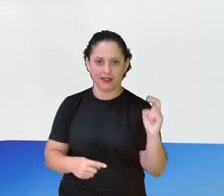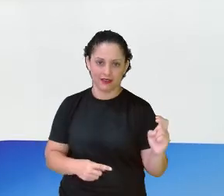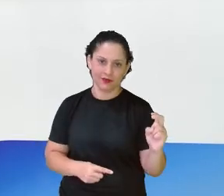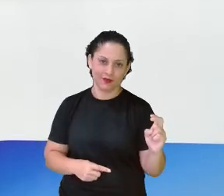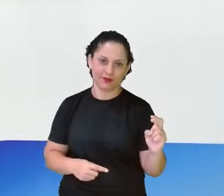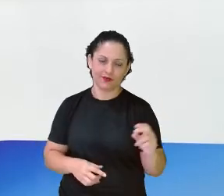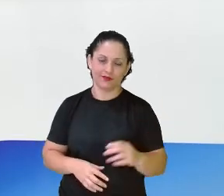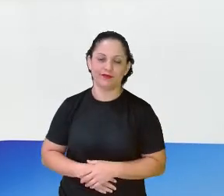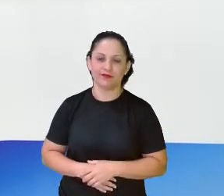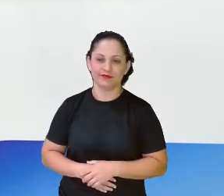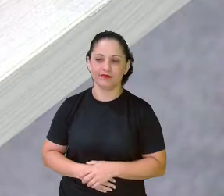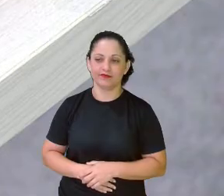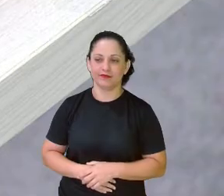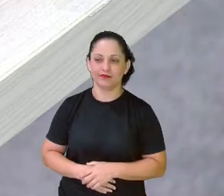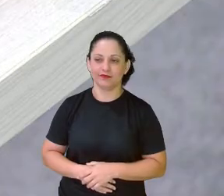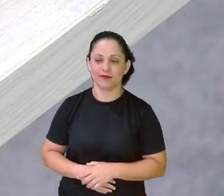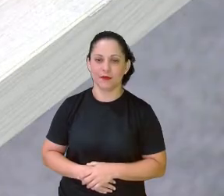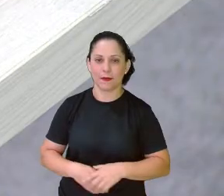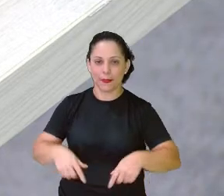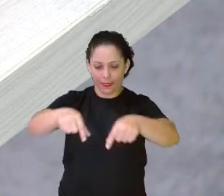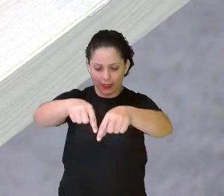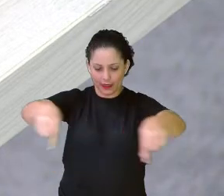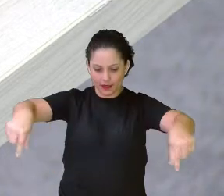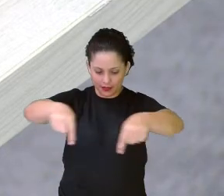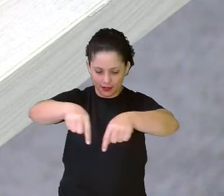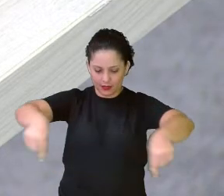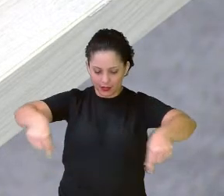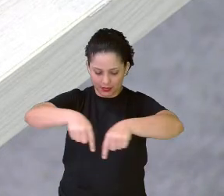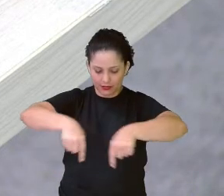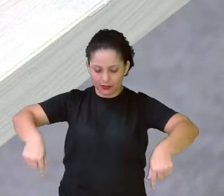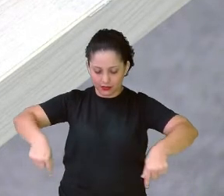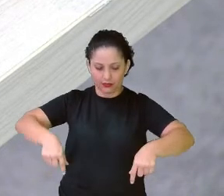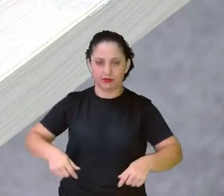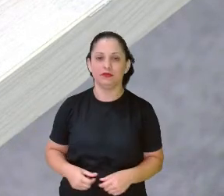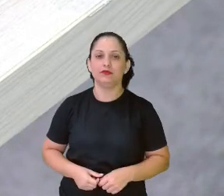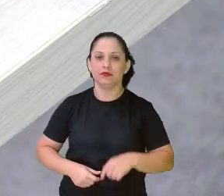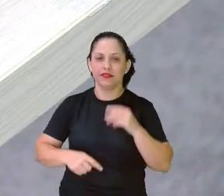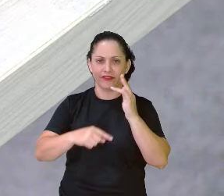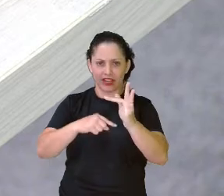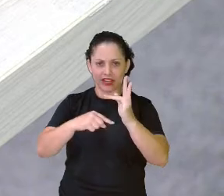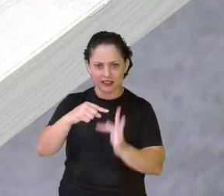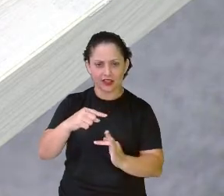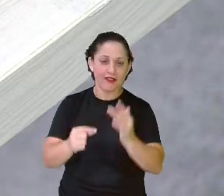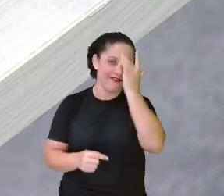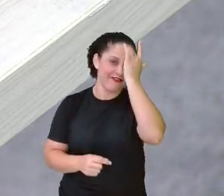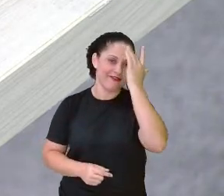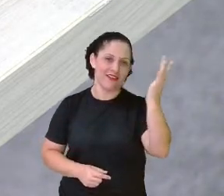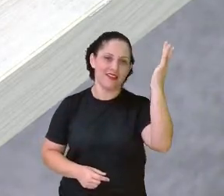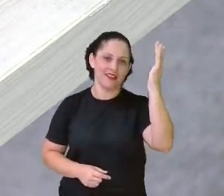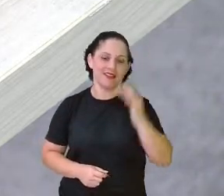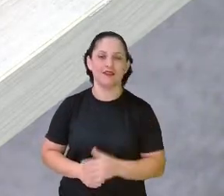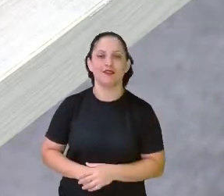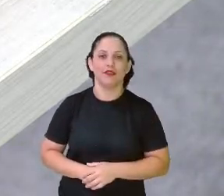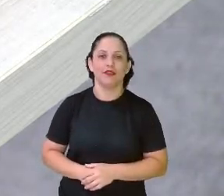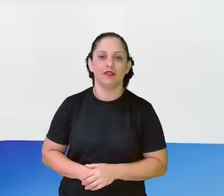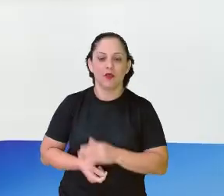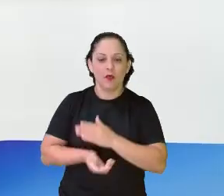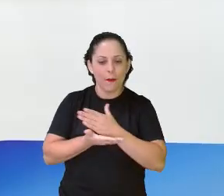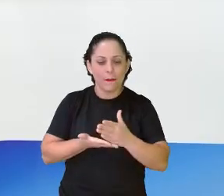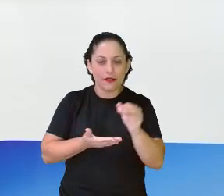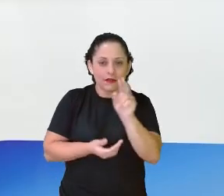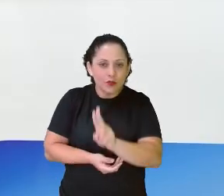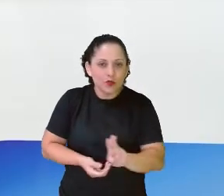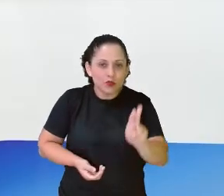1, 2, 3, 4, 5. Fração, não tem mistério. Claro, a gente começa utilizando,